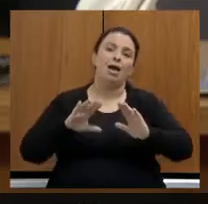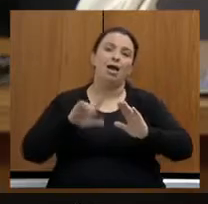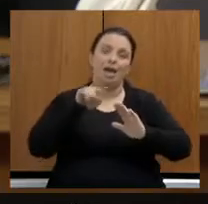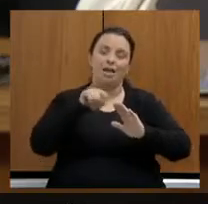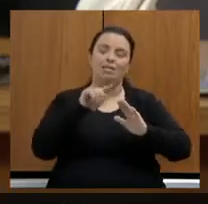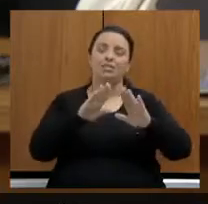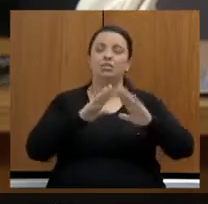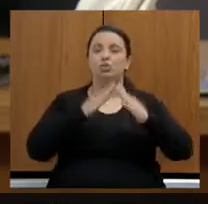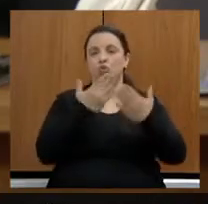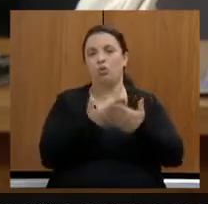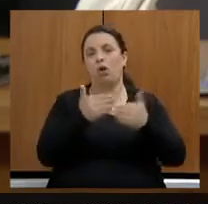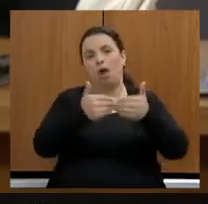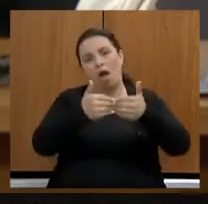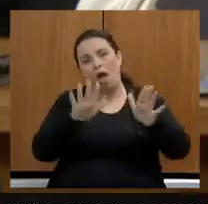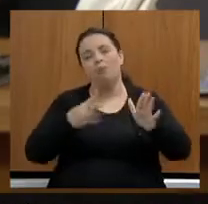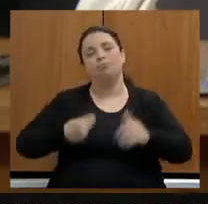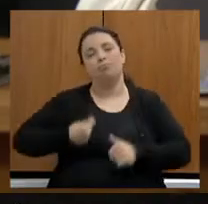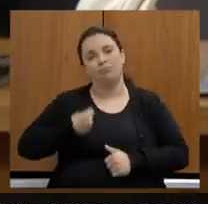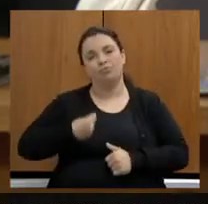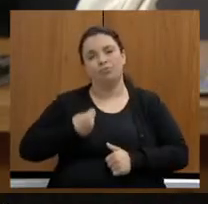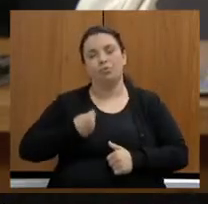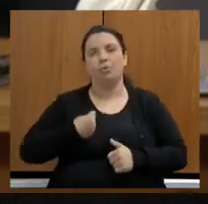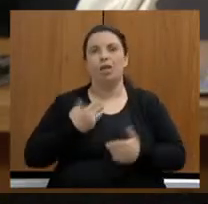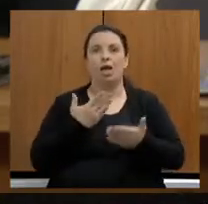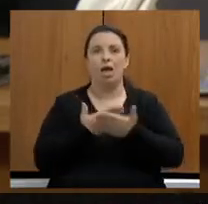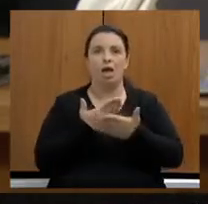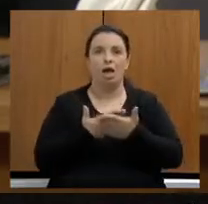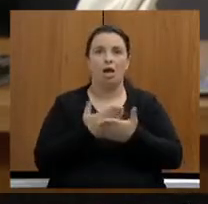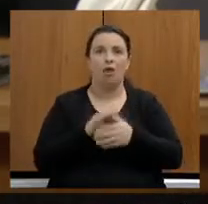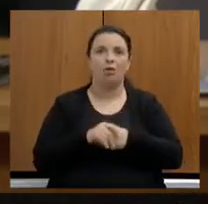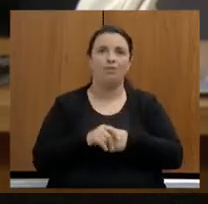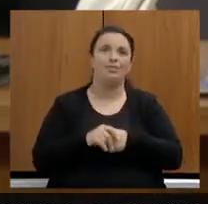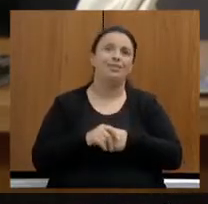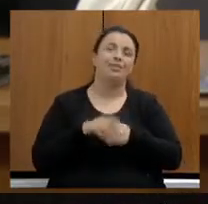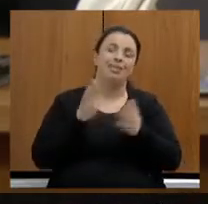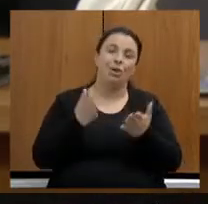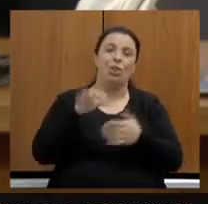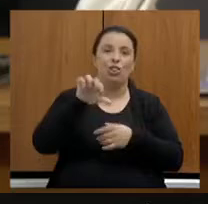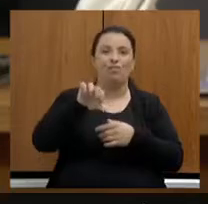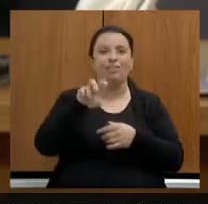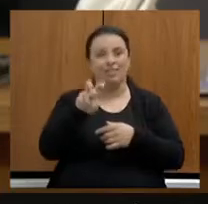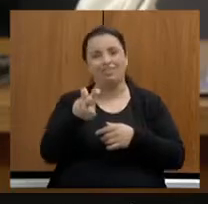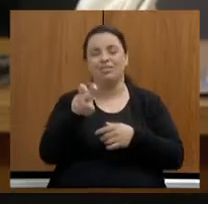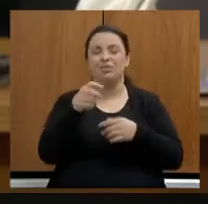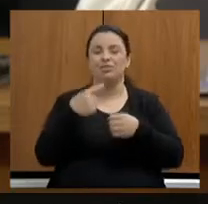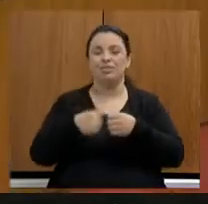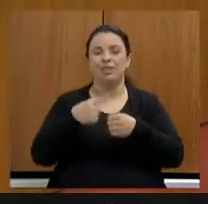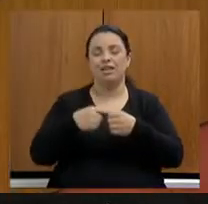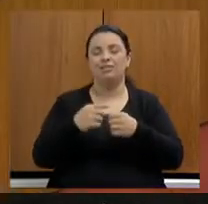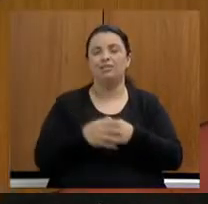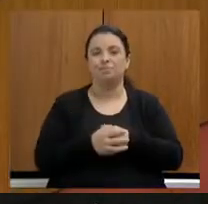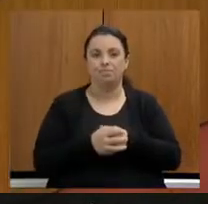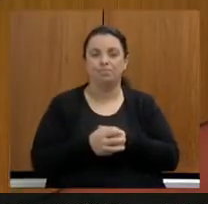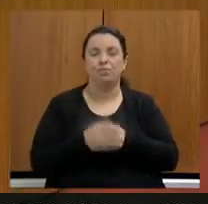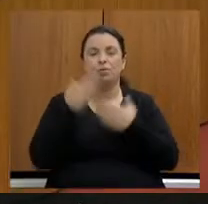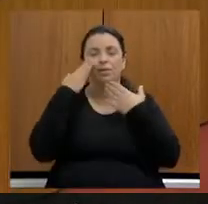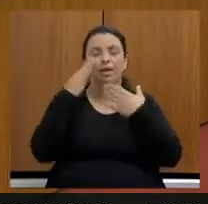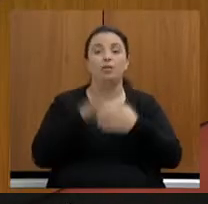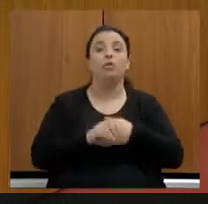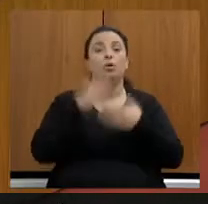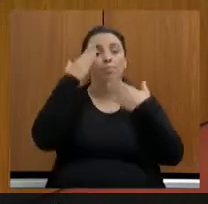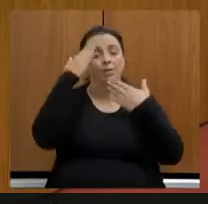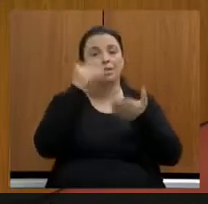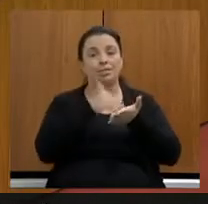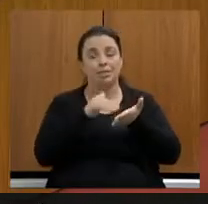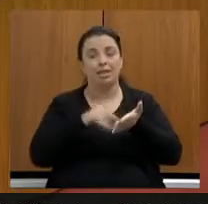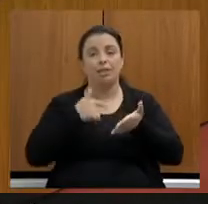à reabertura desses das atividades nesses agora 95 não mais 96 municípios mineiros Muito obrigado obrigado a secretária nas